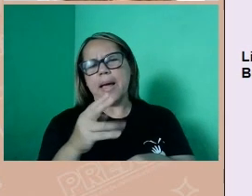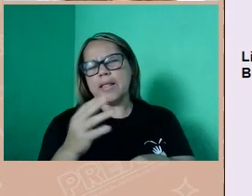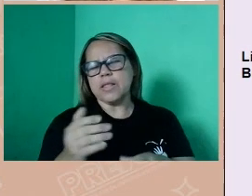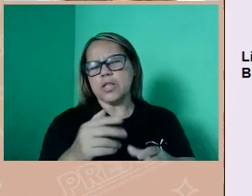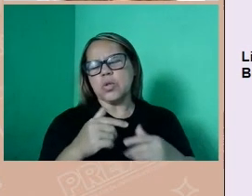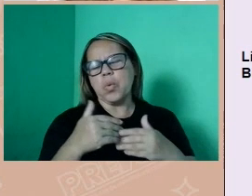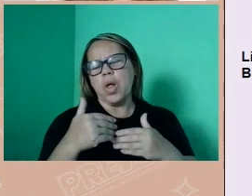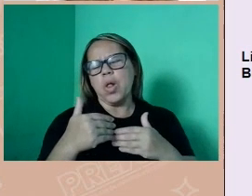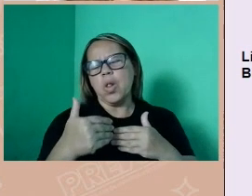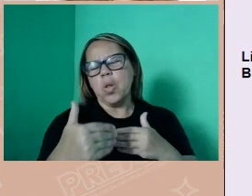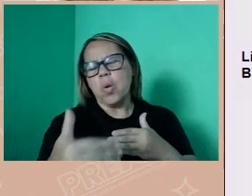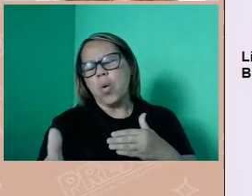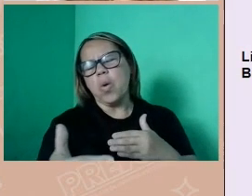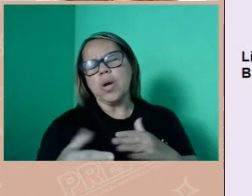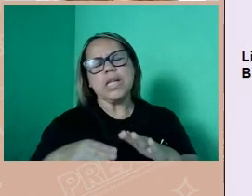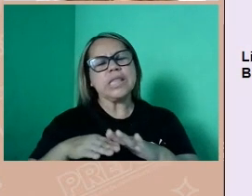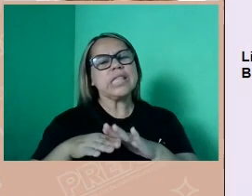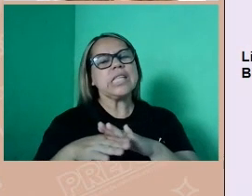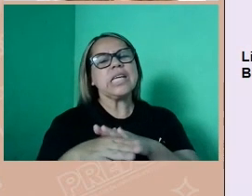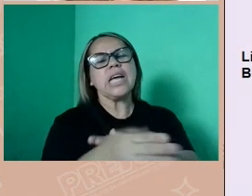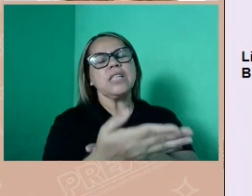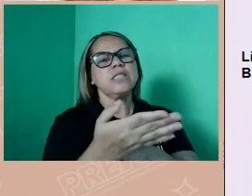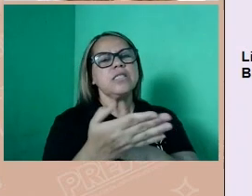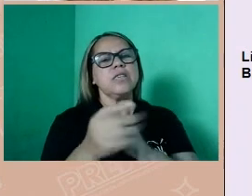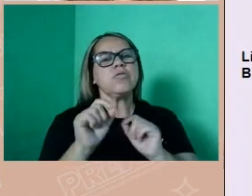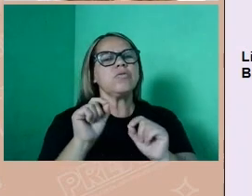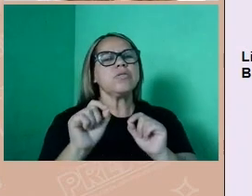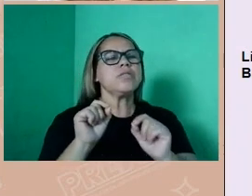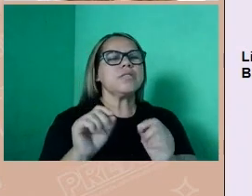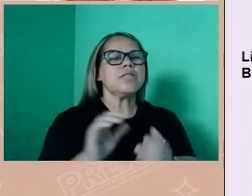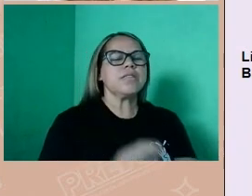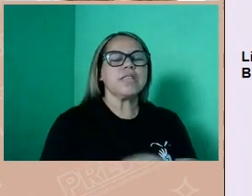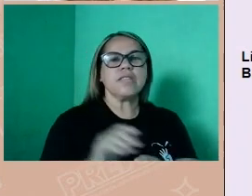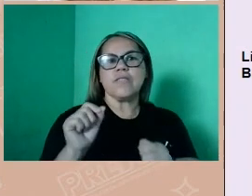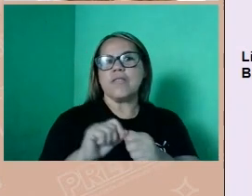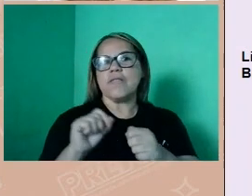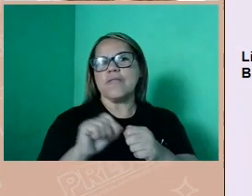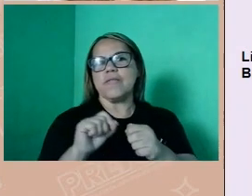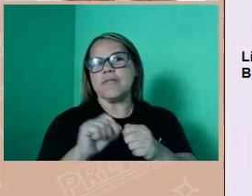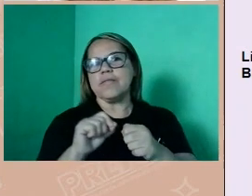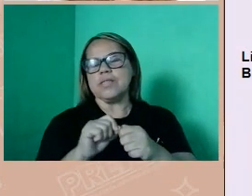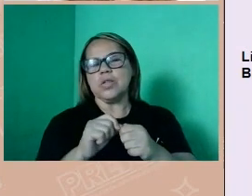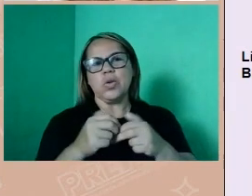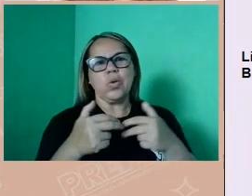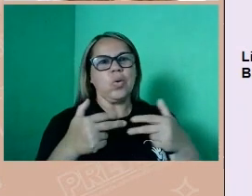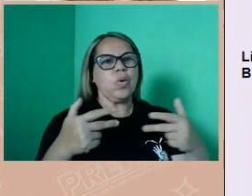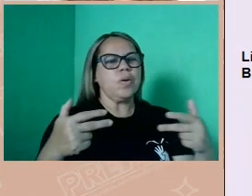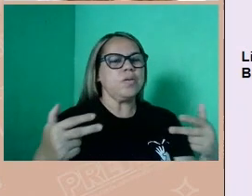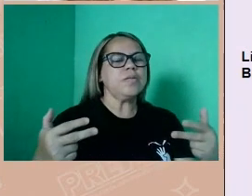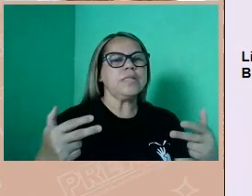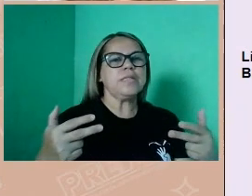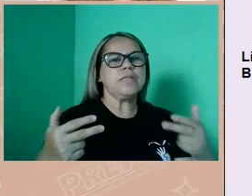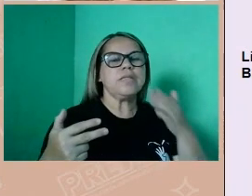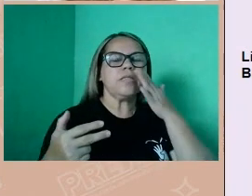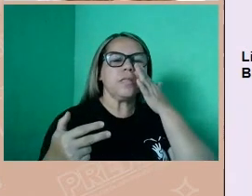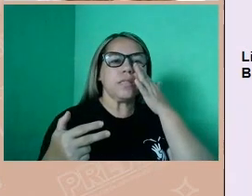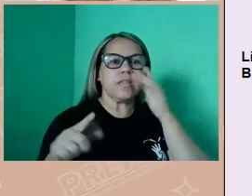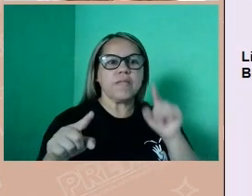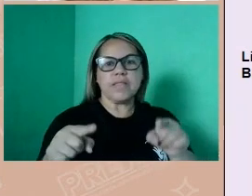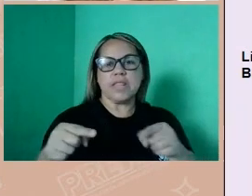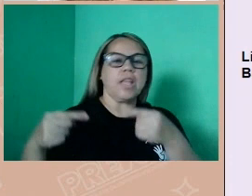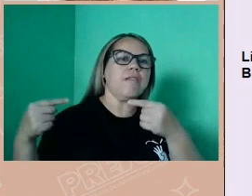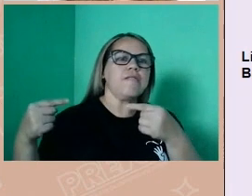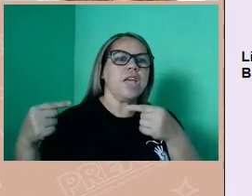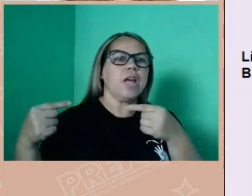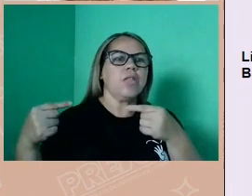não é de o que de acrobacias de realizar né acrobacias stunts que desafiam a morte